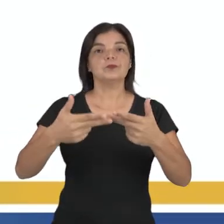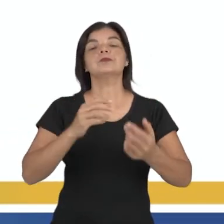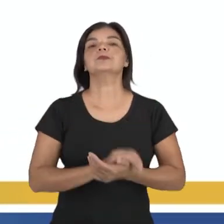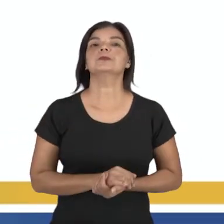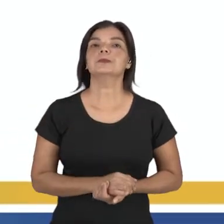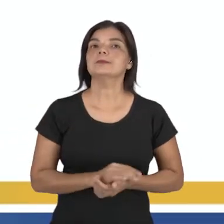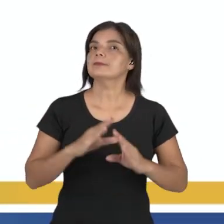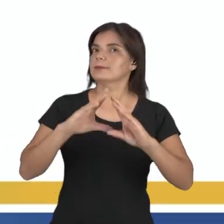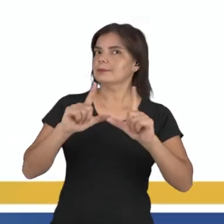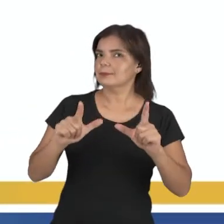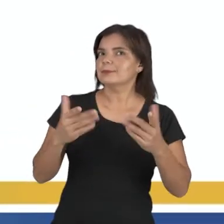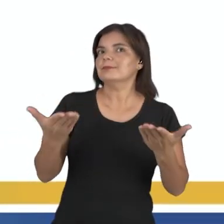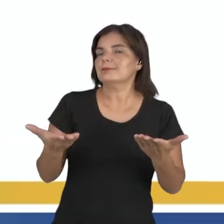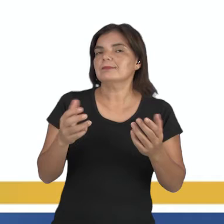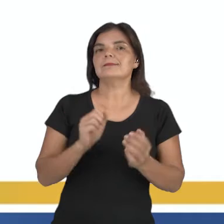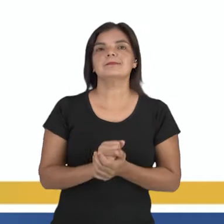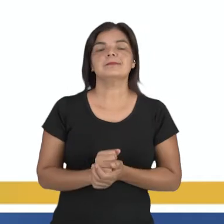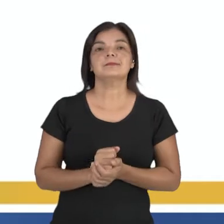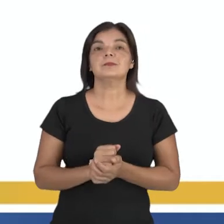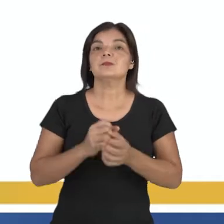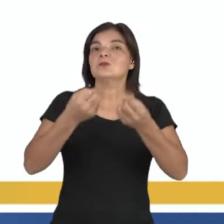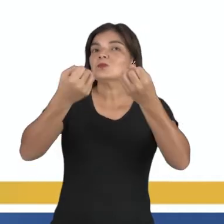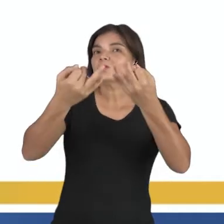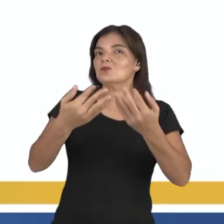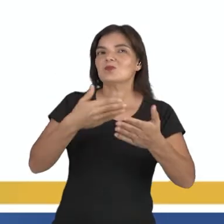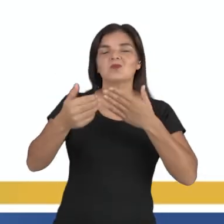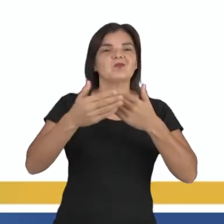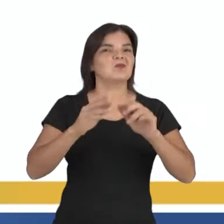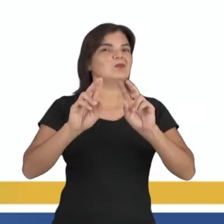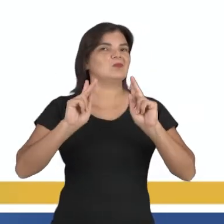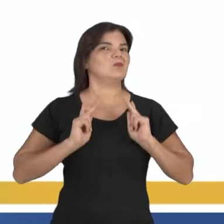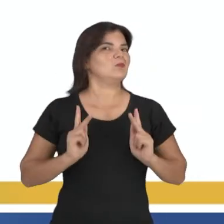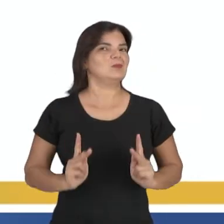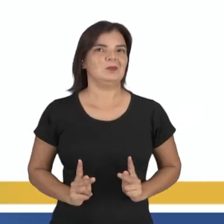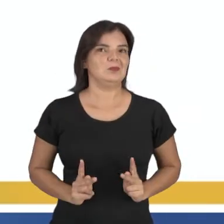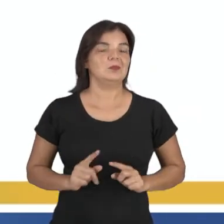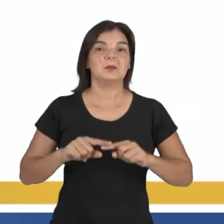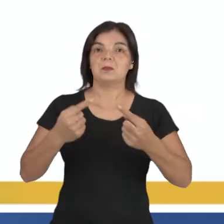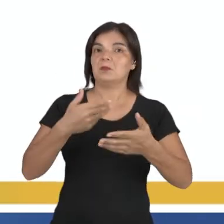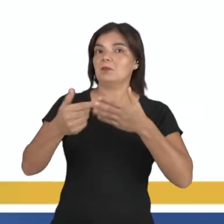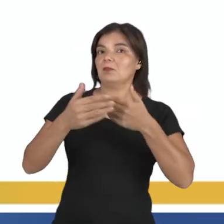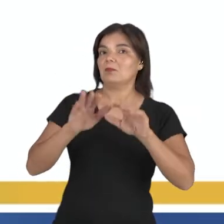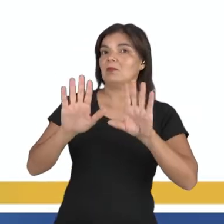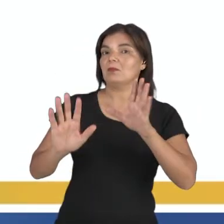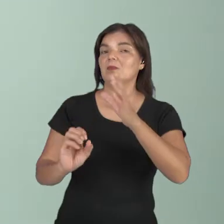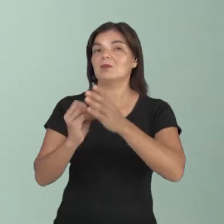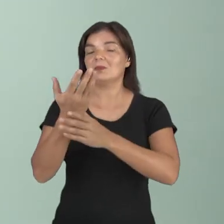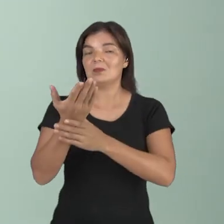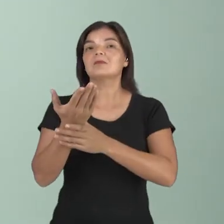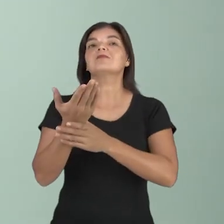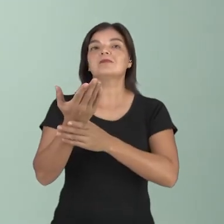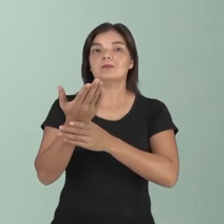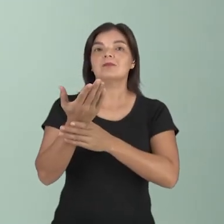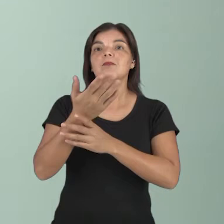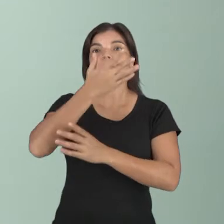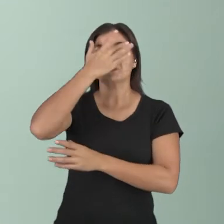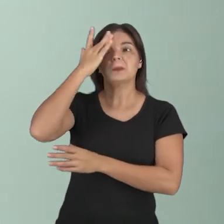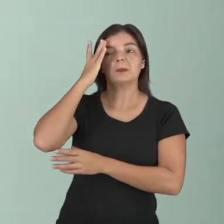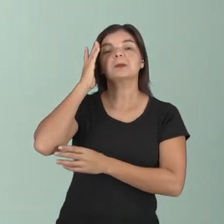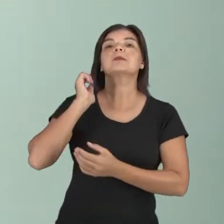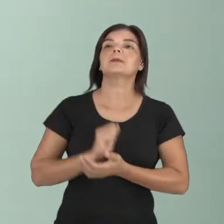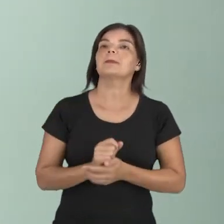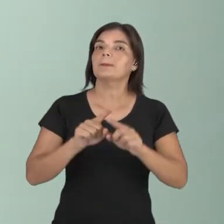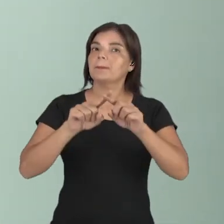situações. Claro que nós não estamos tratando de qualquer comportamento e de qualquer ação desencadeada pelas